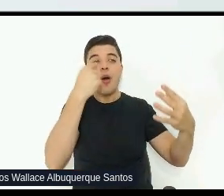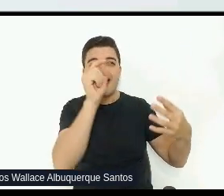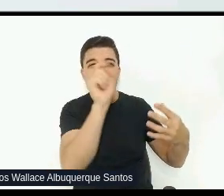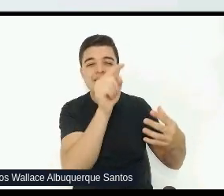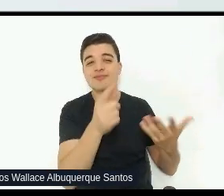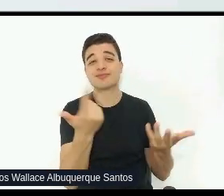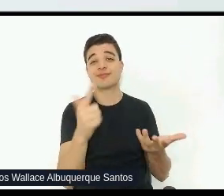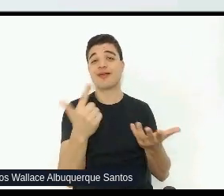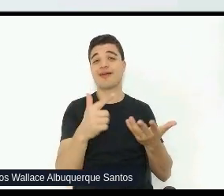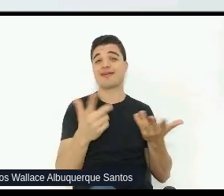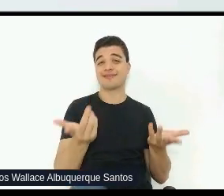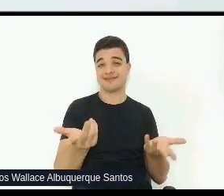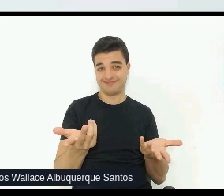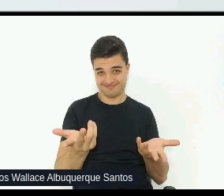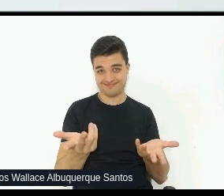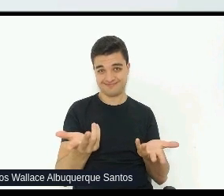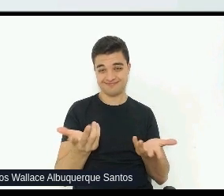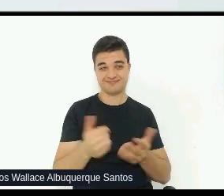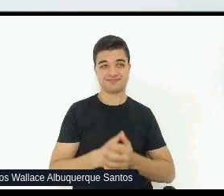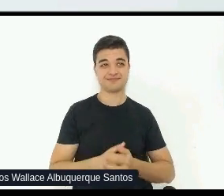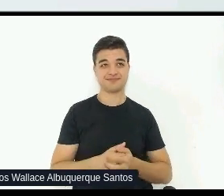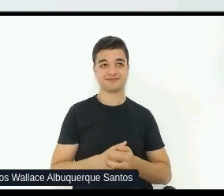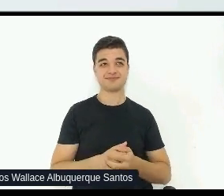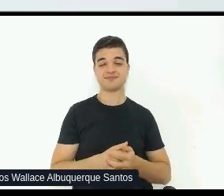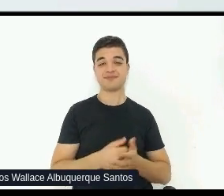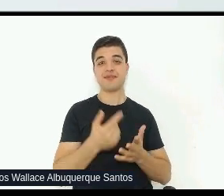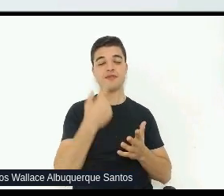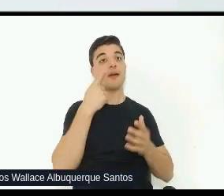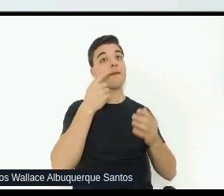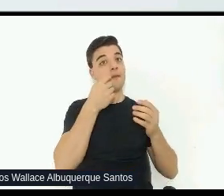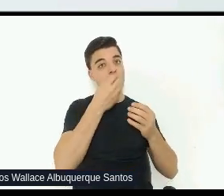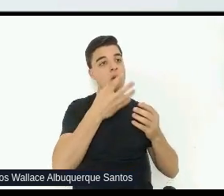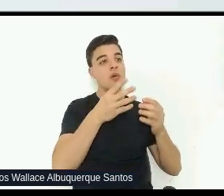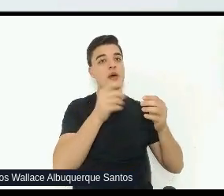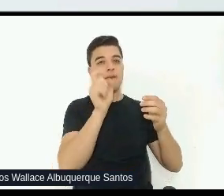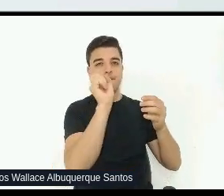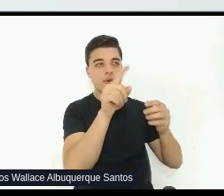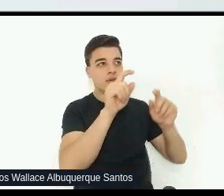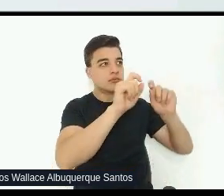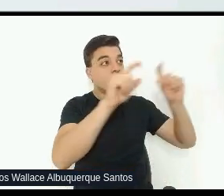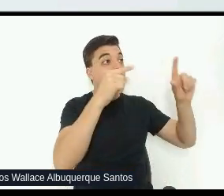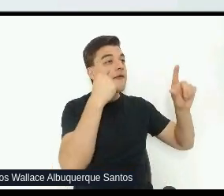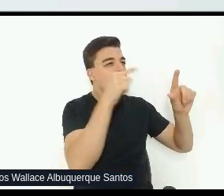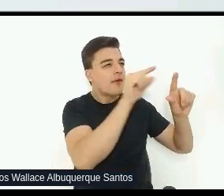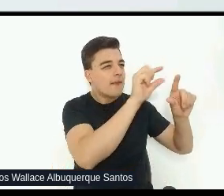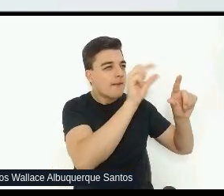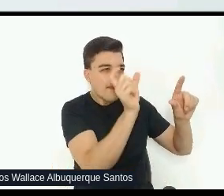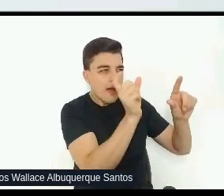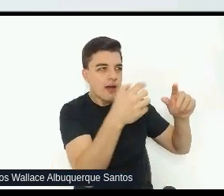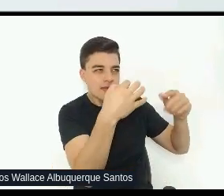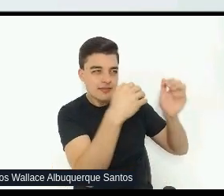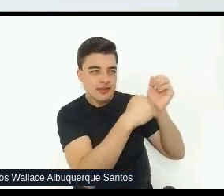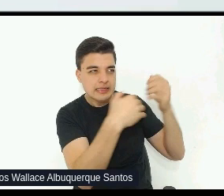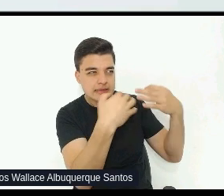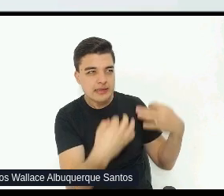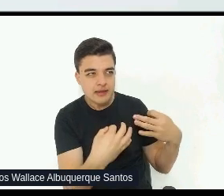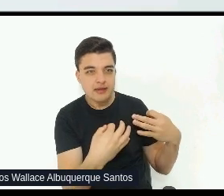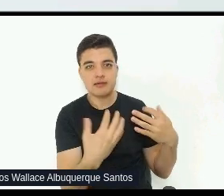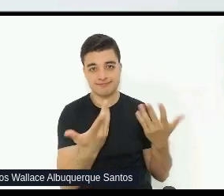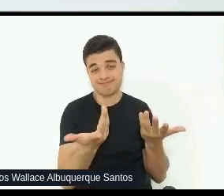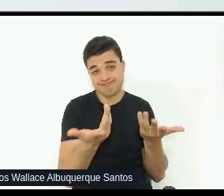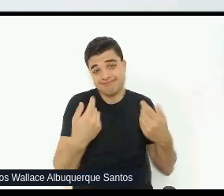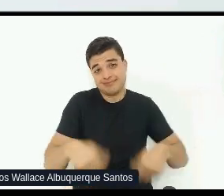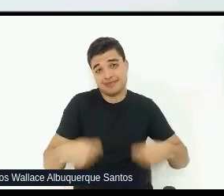e na verdade a gente está errando e a gente não tem nem como conferir isso, né? Em relação a isso, a gente também,